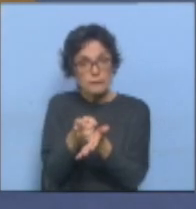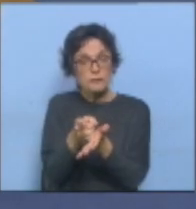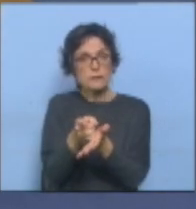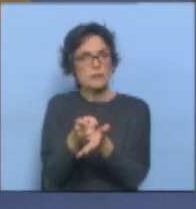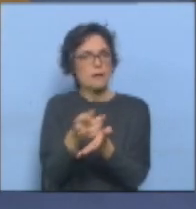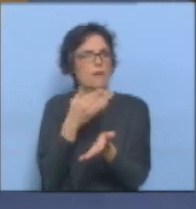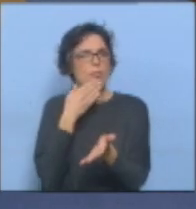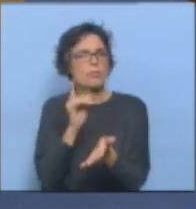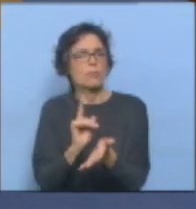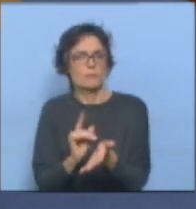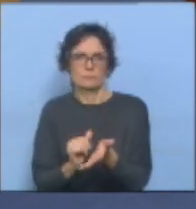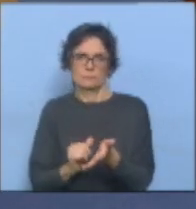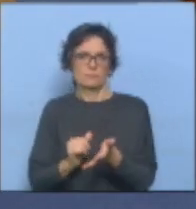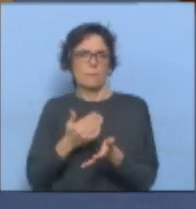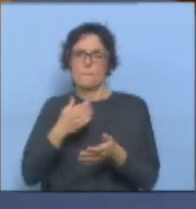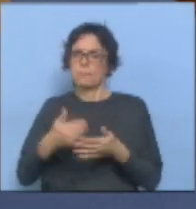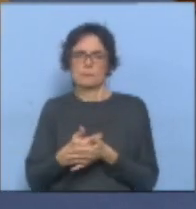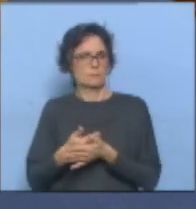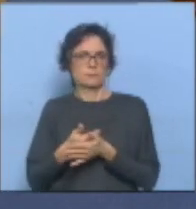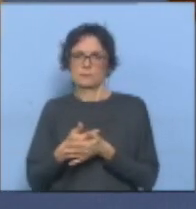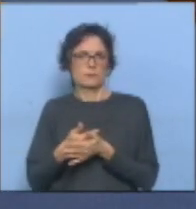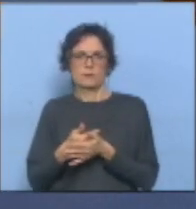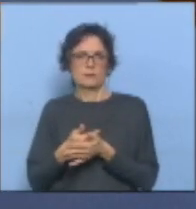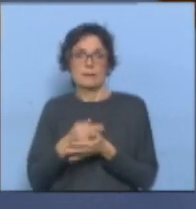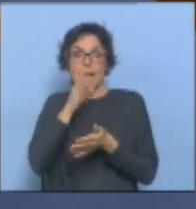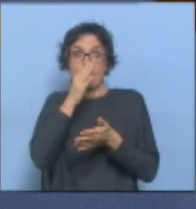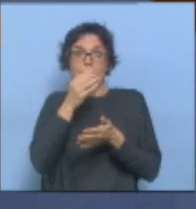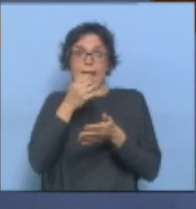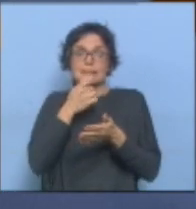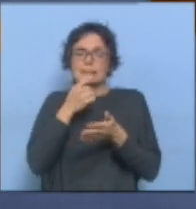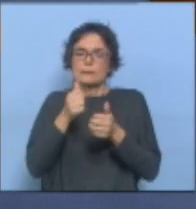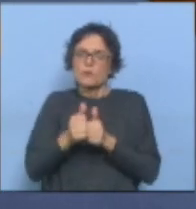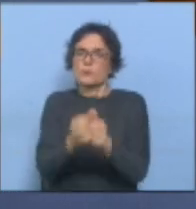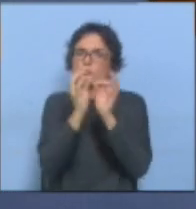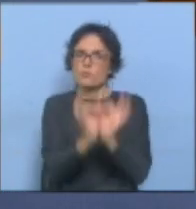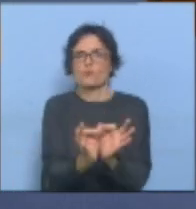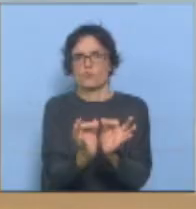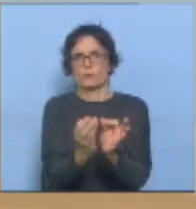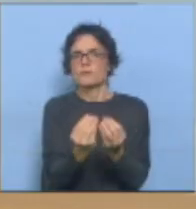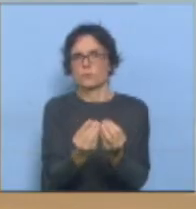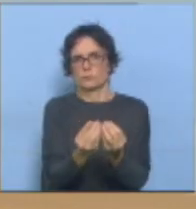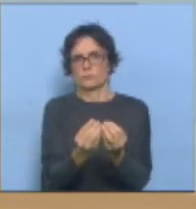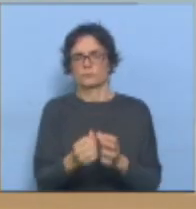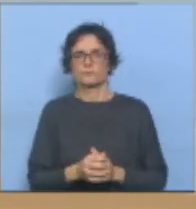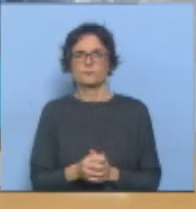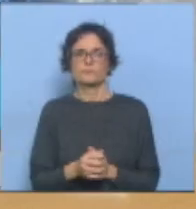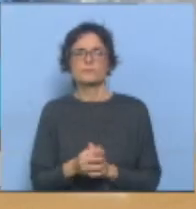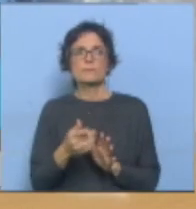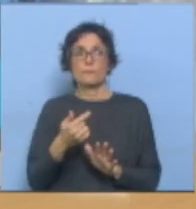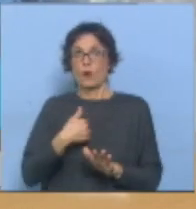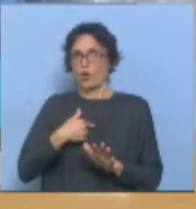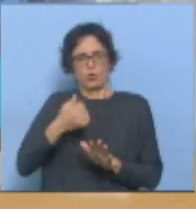acompanhadas. E poderíamos ir mais longe, numa eventualidade de aprovação, se lhe pedissem isso, poderia... Não, faço objeção de